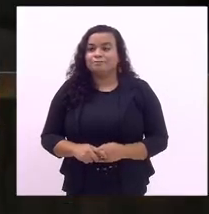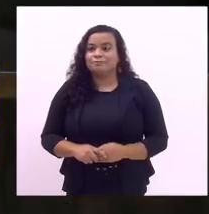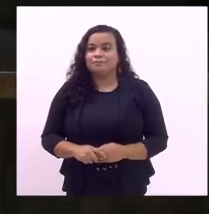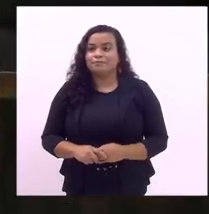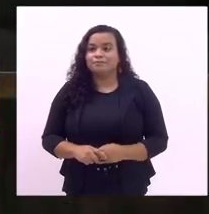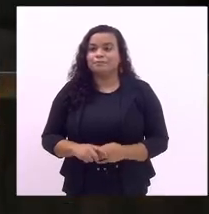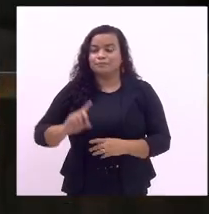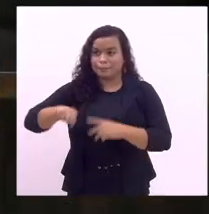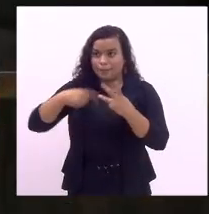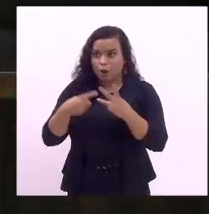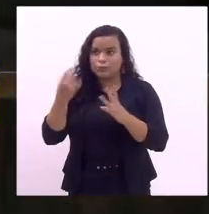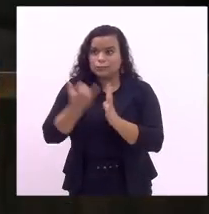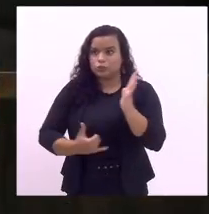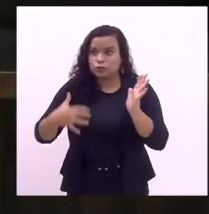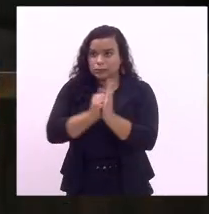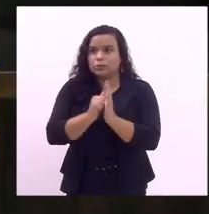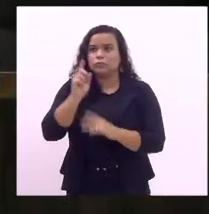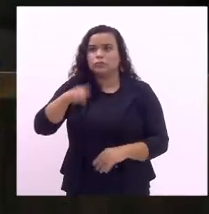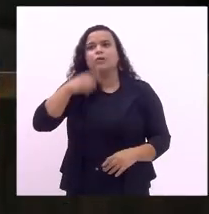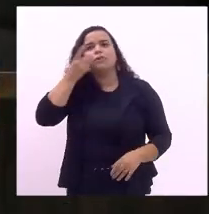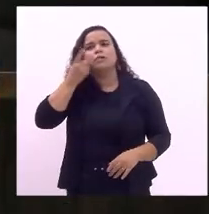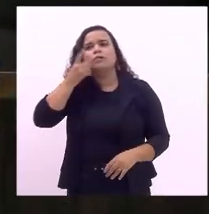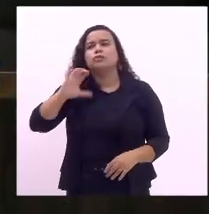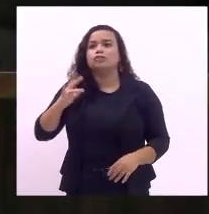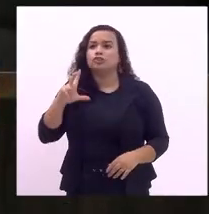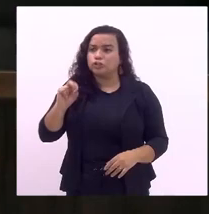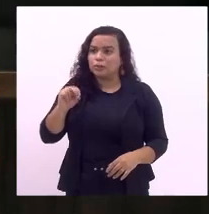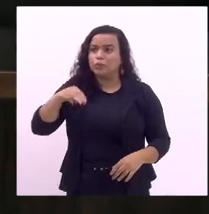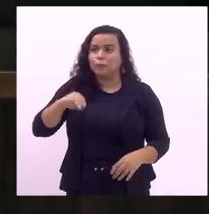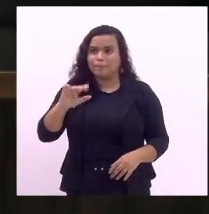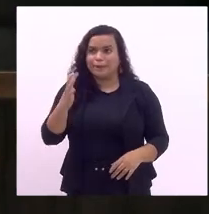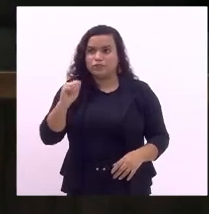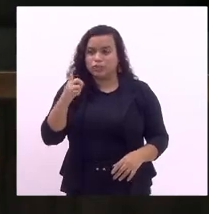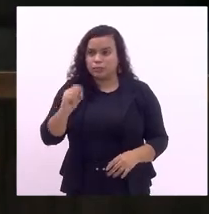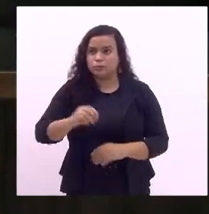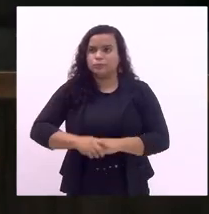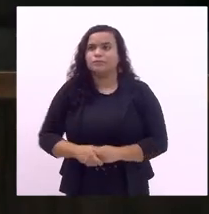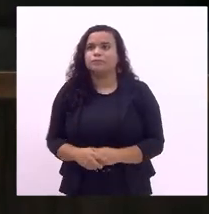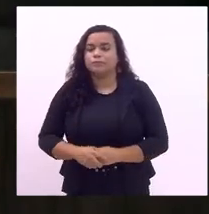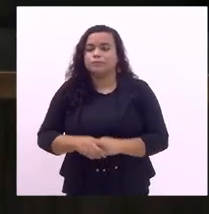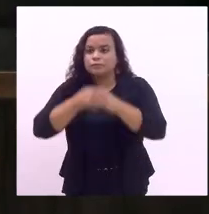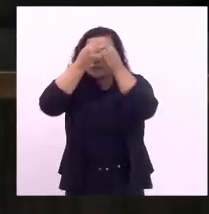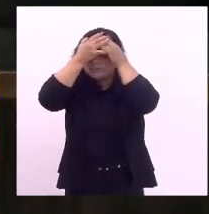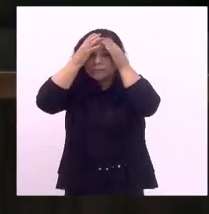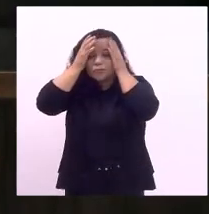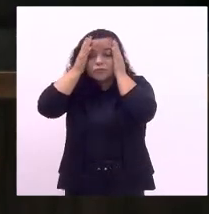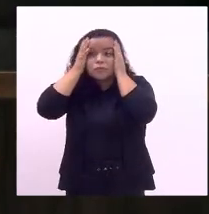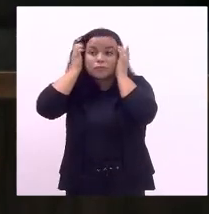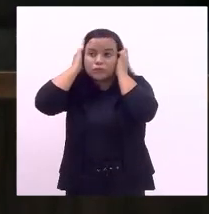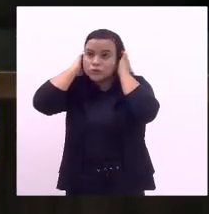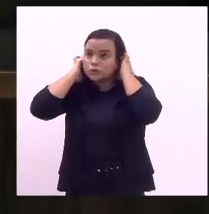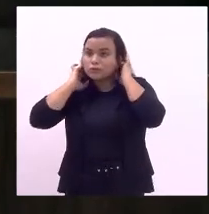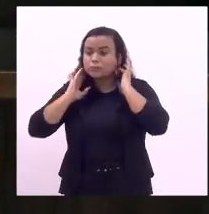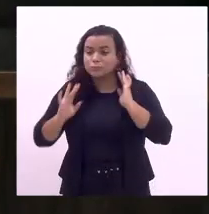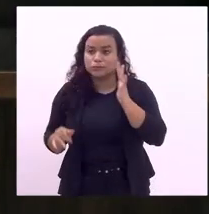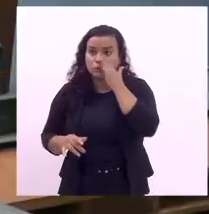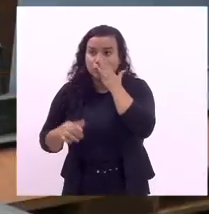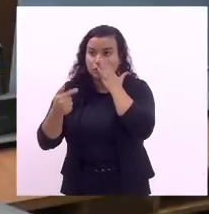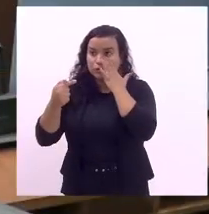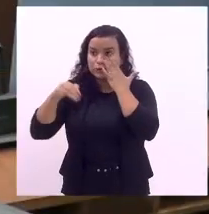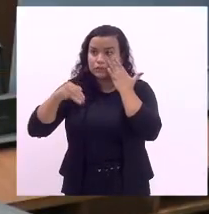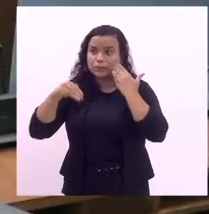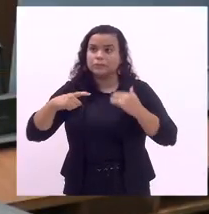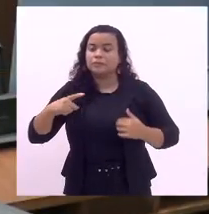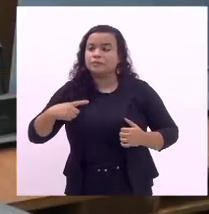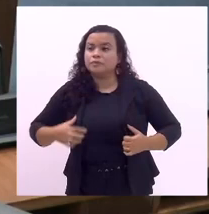Próximo orador inscrito é o nobre deputado Chico Machado. Você que é dono de milícia, Vossa Excelência dispõe de 7 minutos.